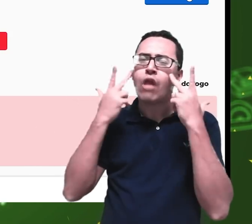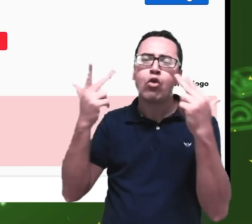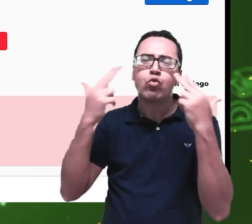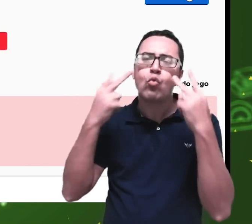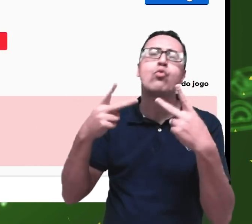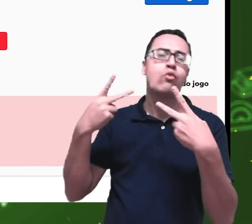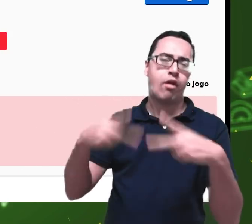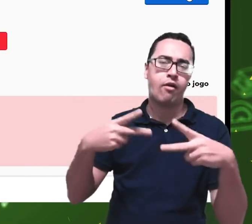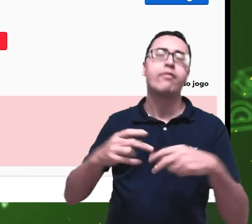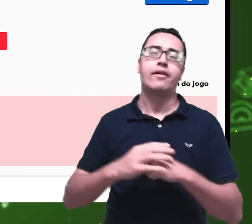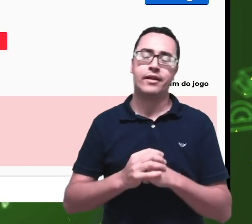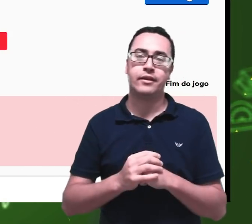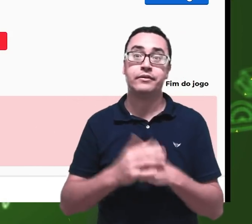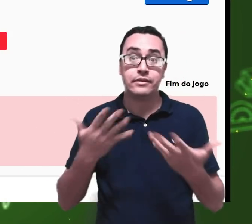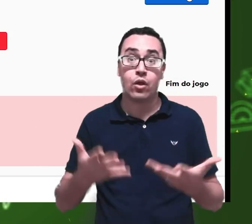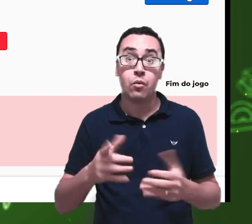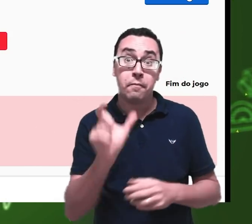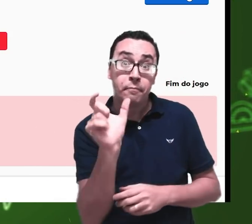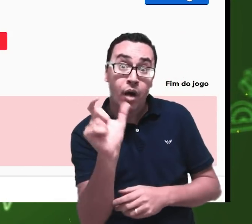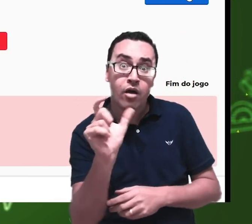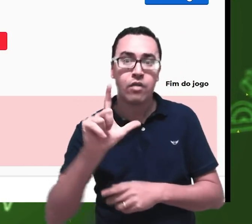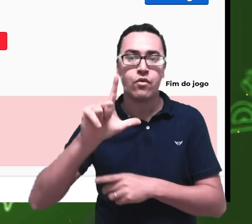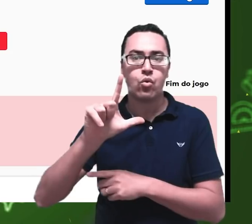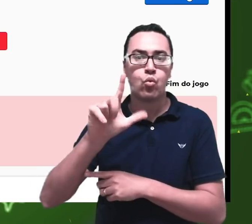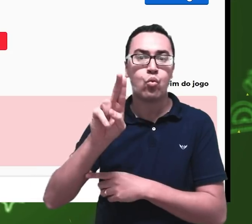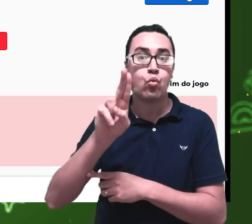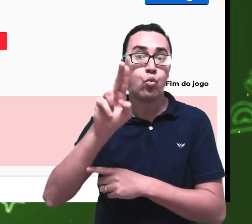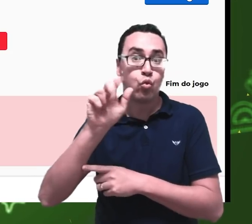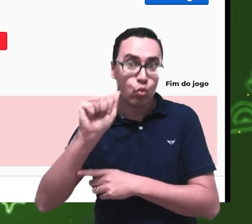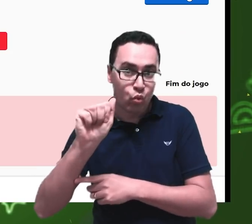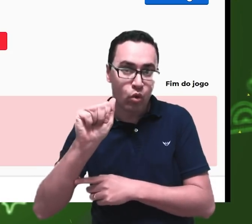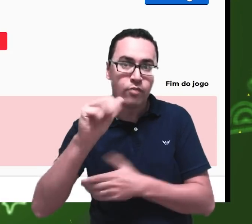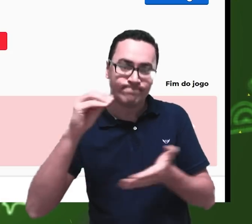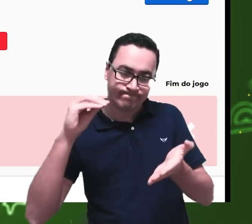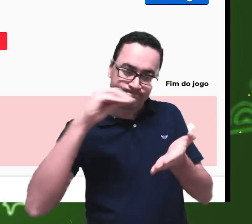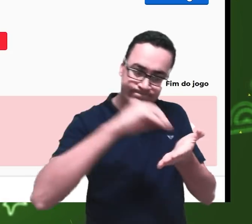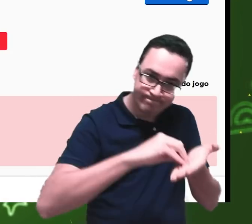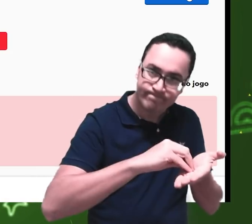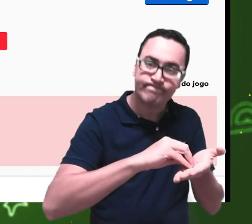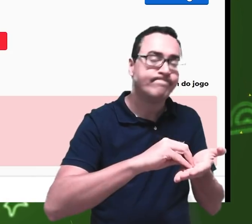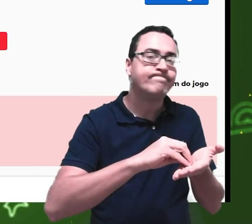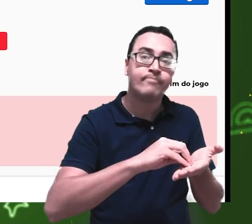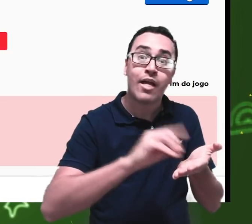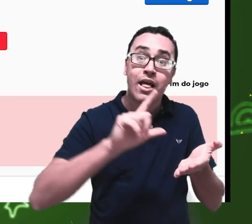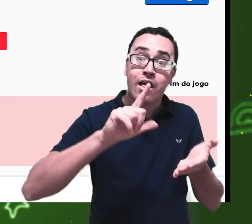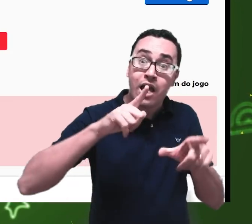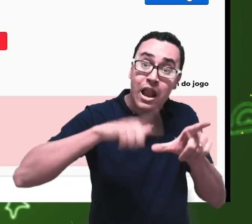palavra Lua, a Pro quer que vocês circulem a letra L.